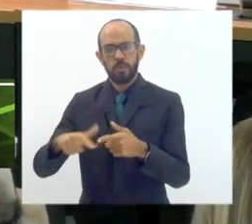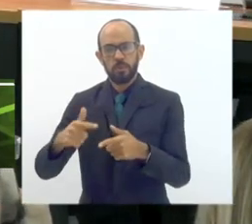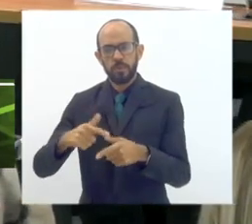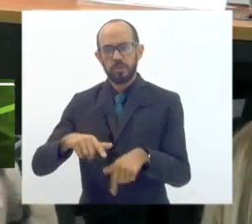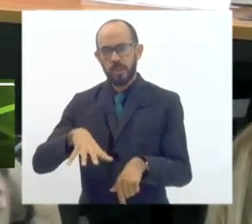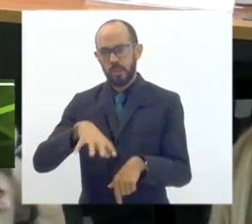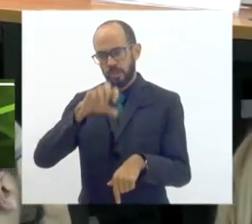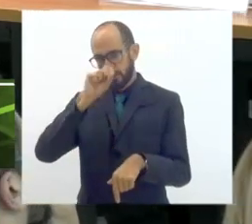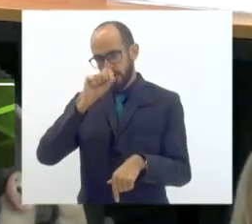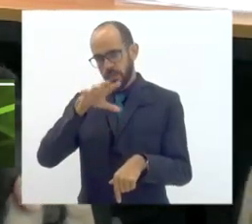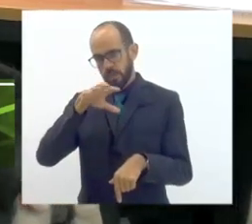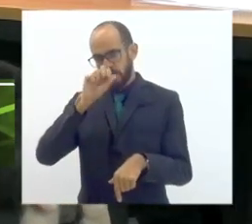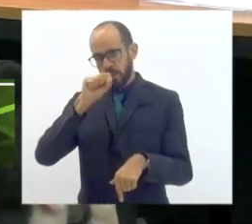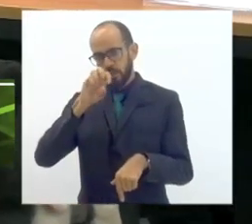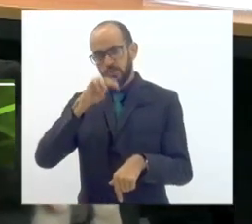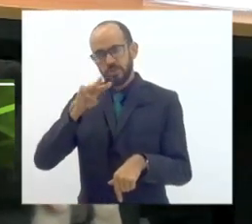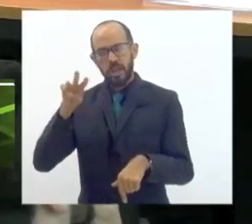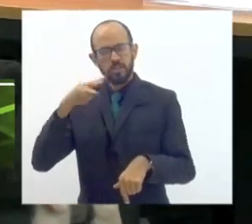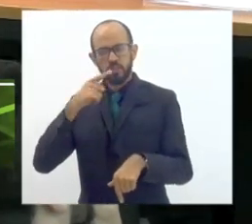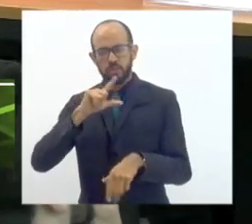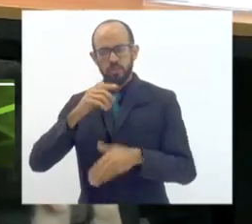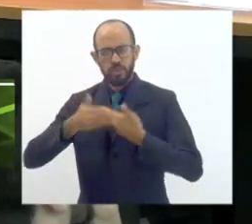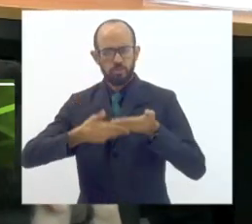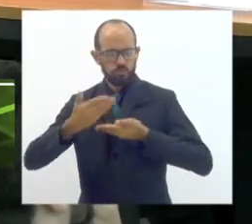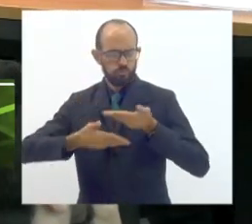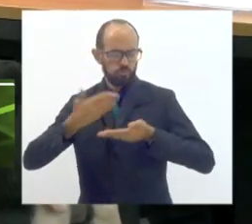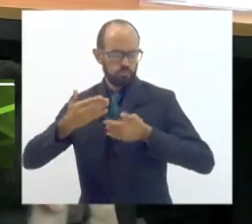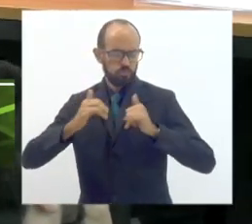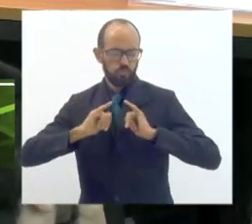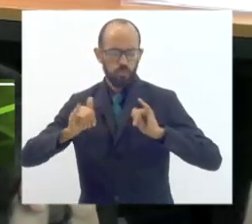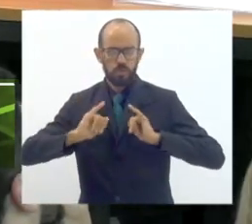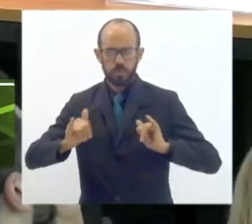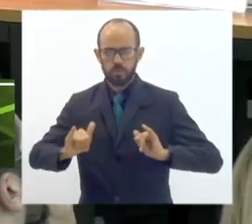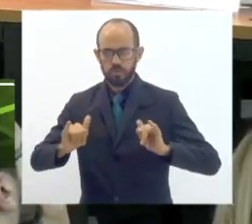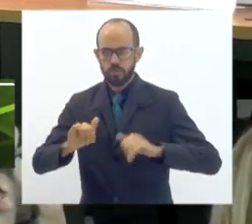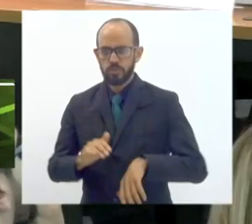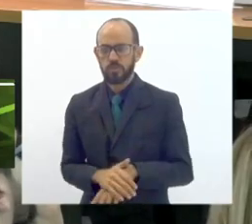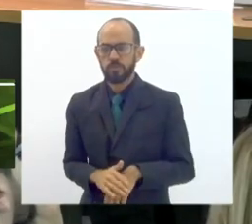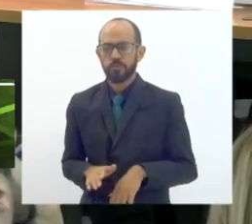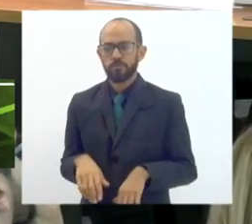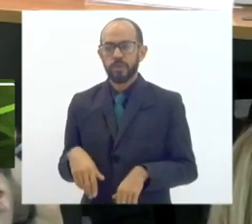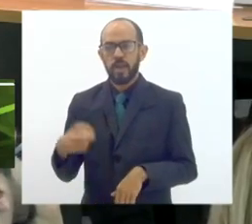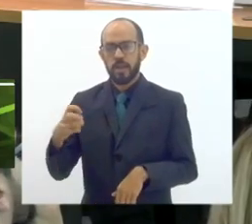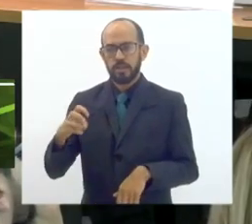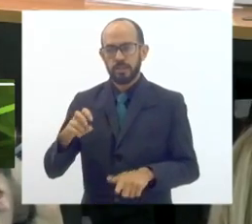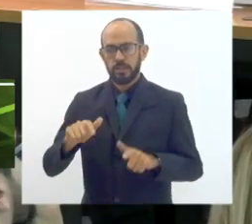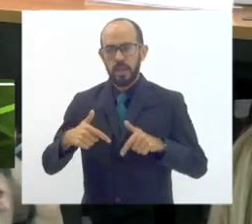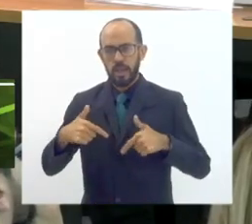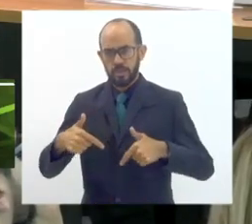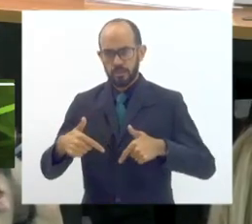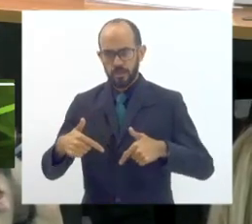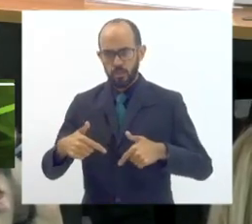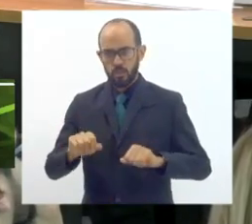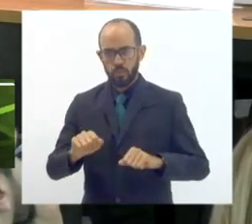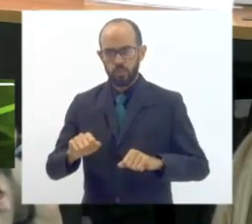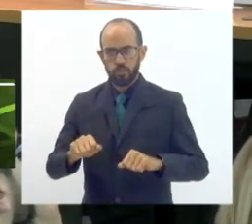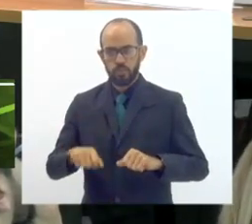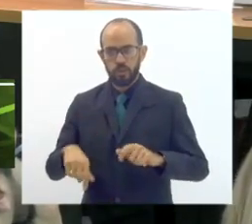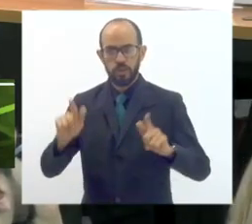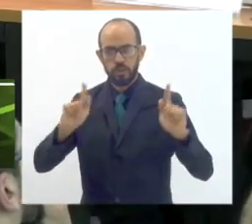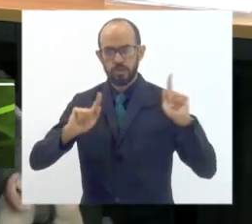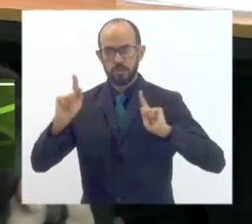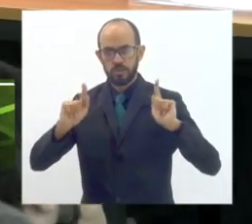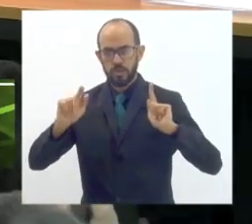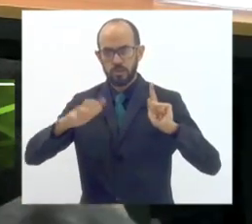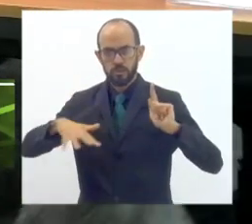gente tem muita informação para ser compartilhada com o gestor. A quinta ação que eu queria dizer para vocês é das licitações regionais,